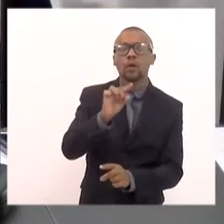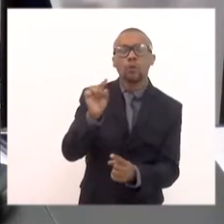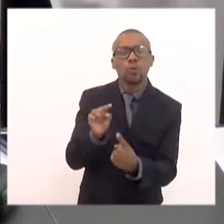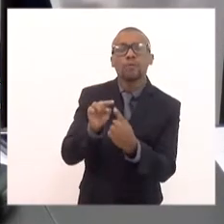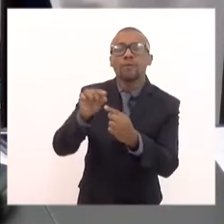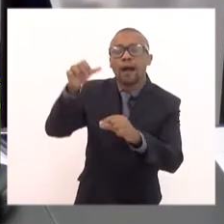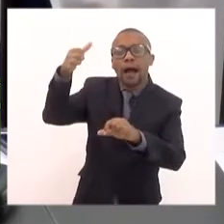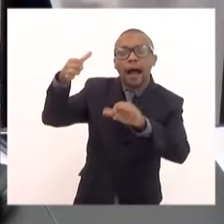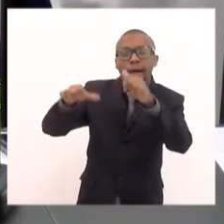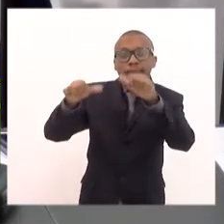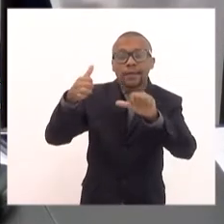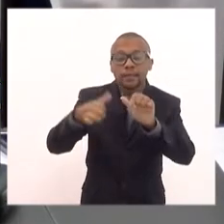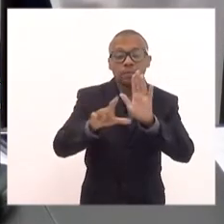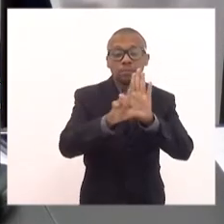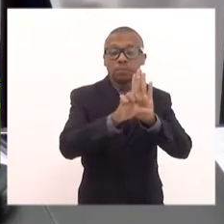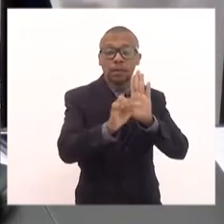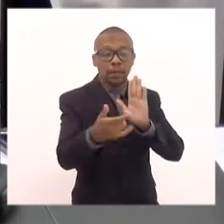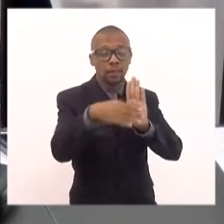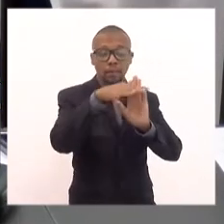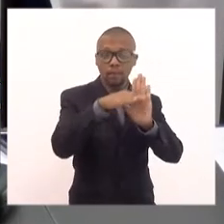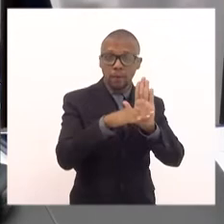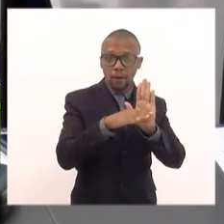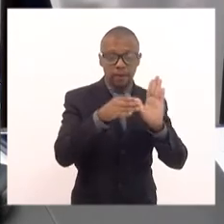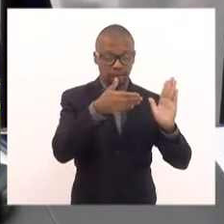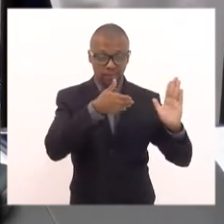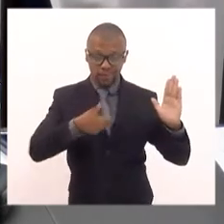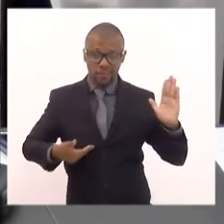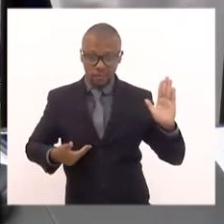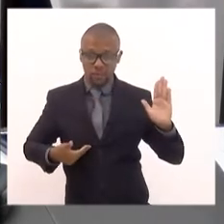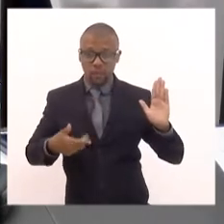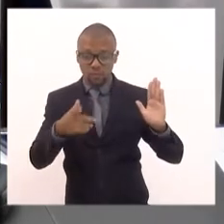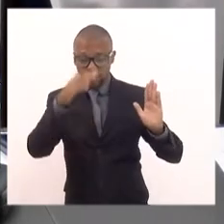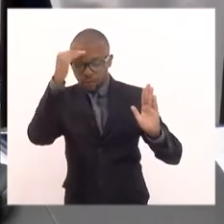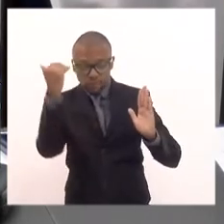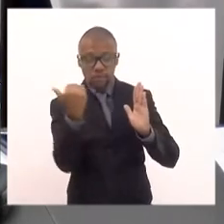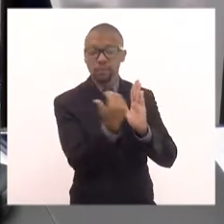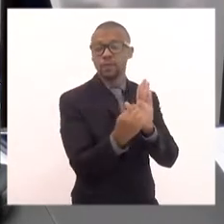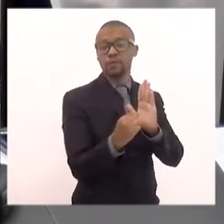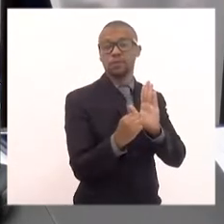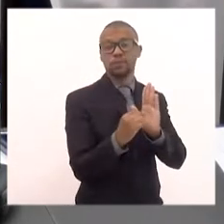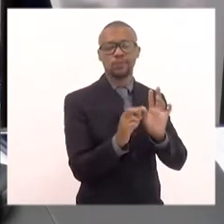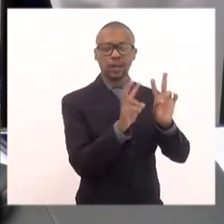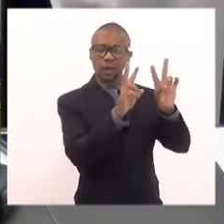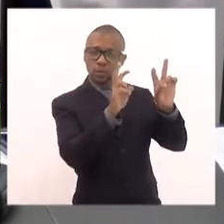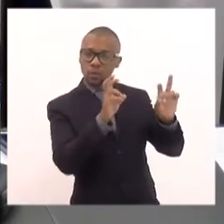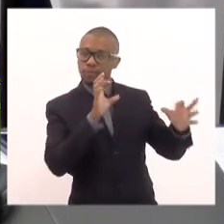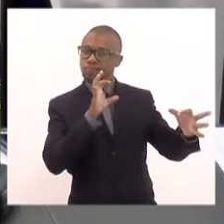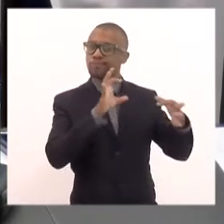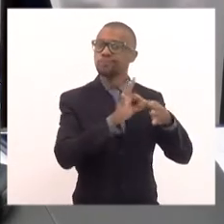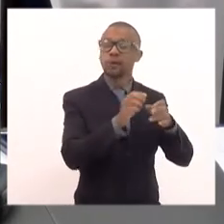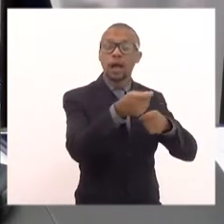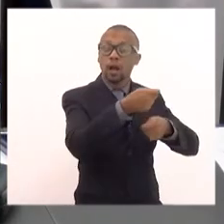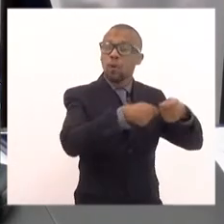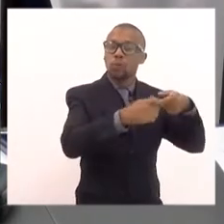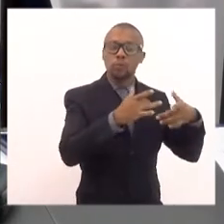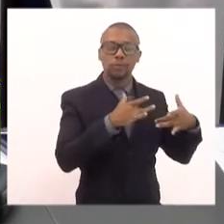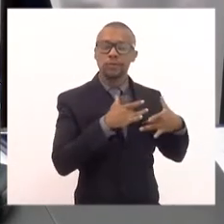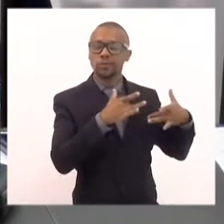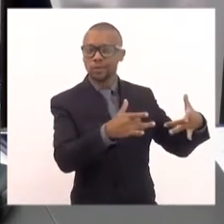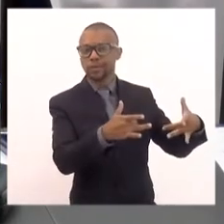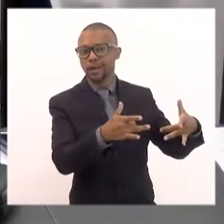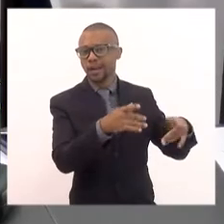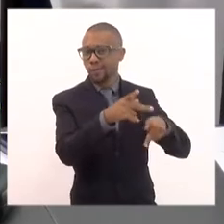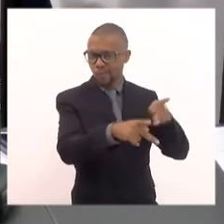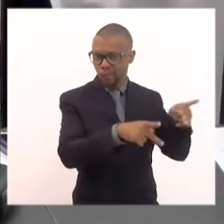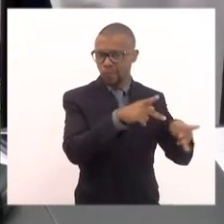do cumprimento da legislação estadual em vigor sobre a economia popular solidária. Então,